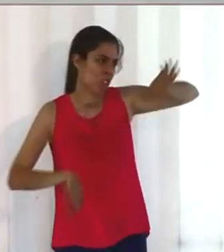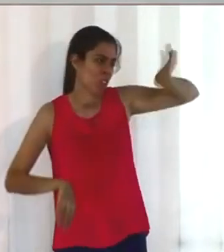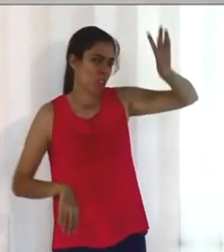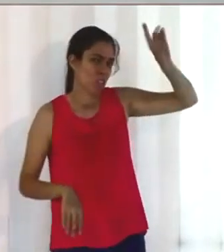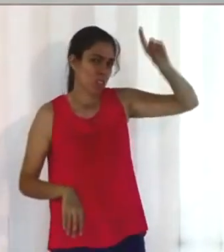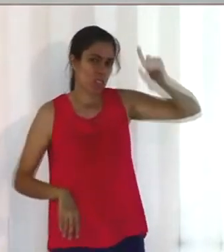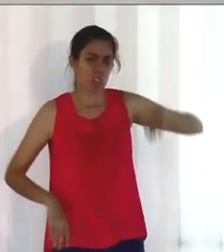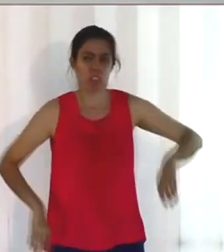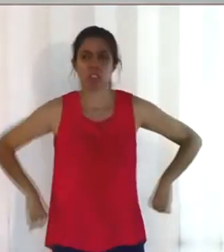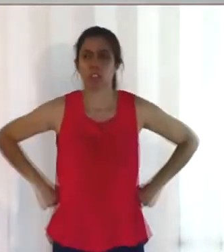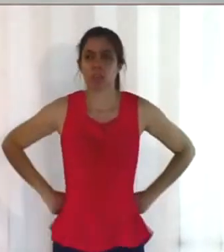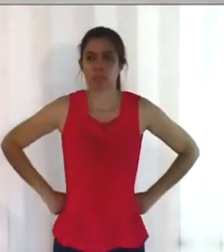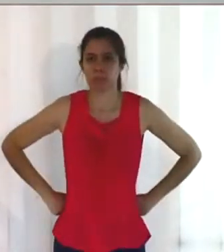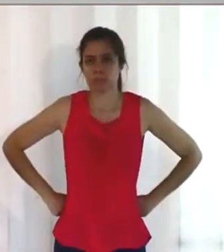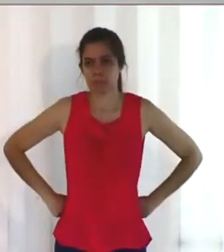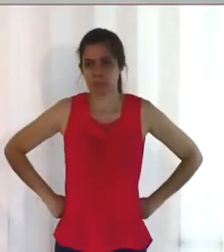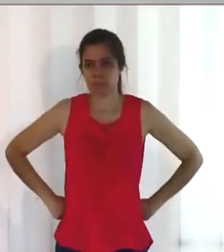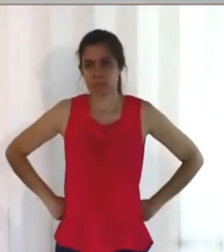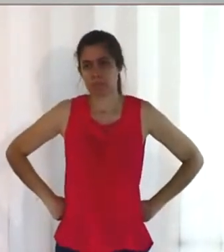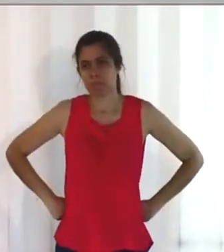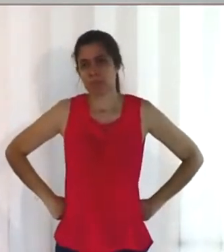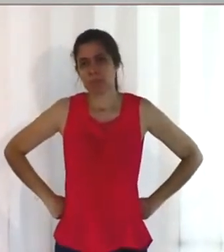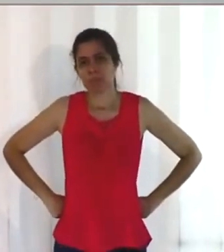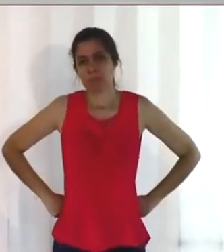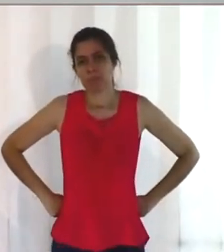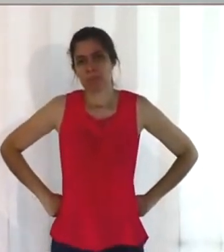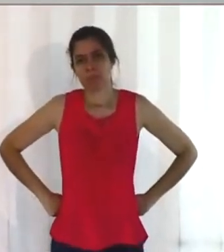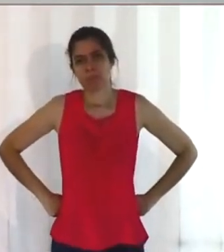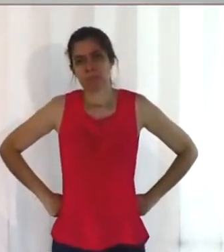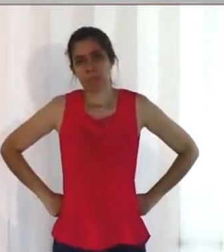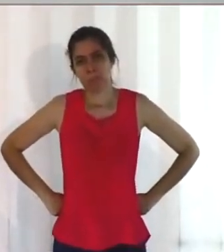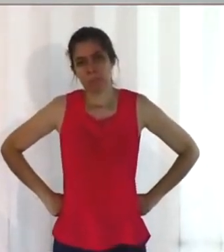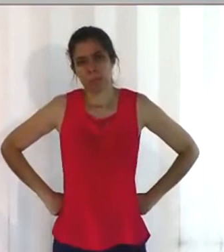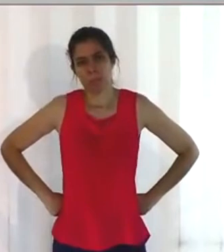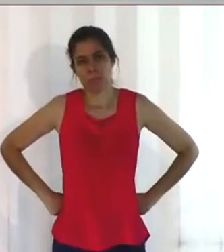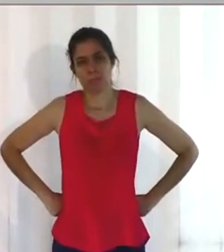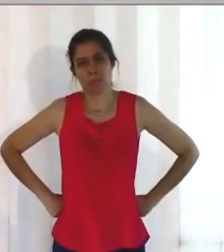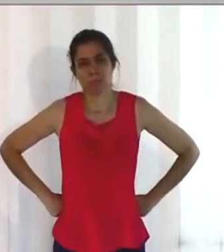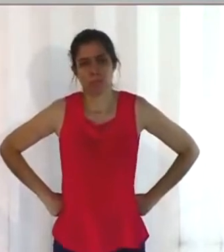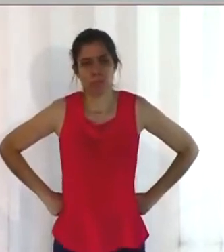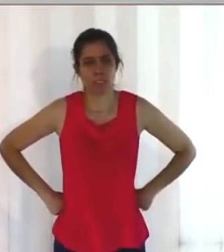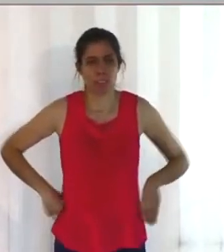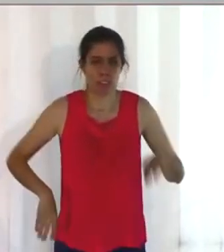uma adoração fracionada, e então nós colocamos condições